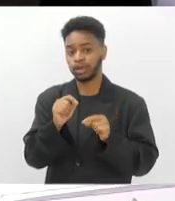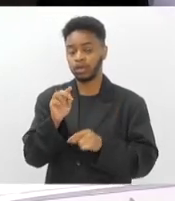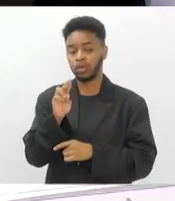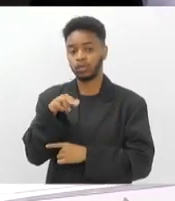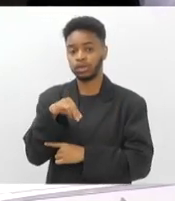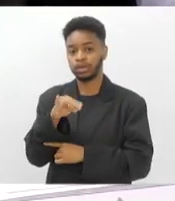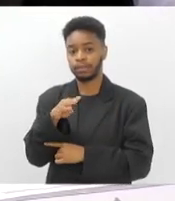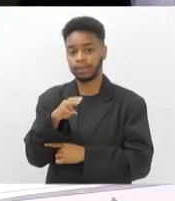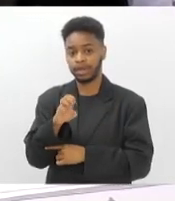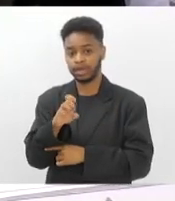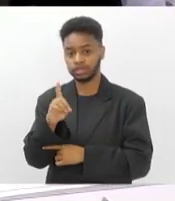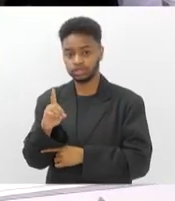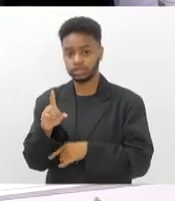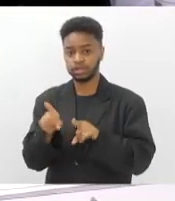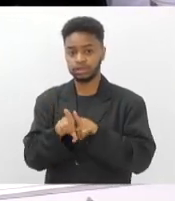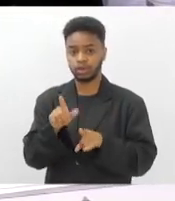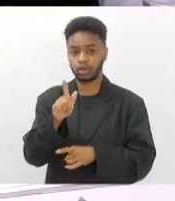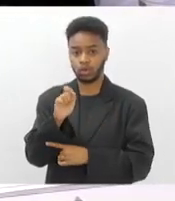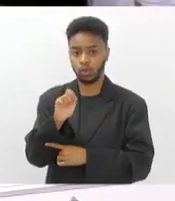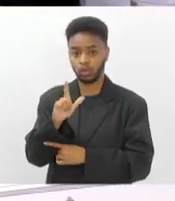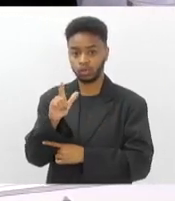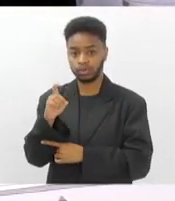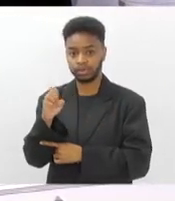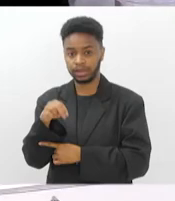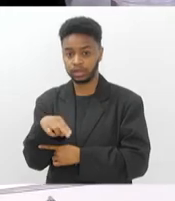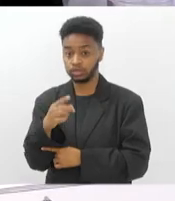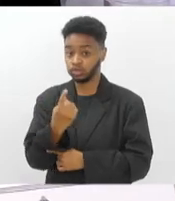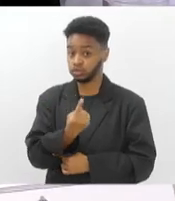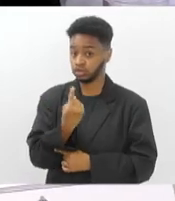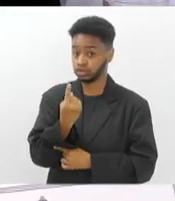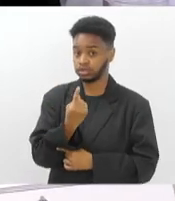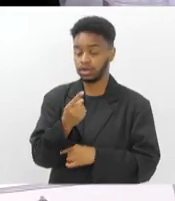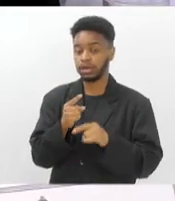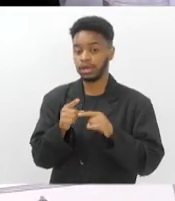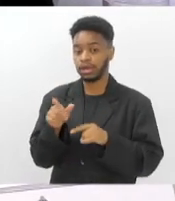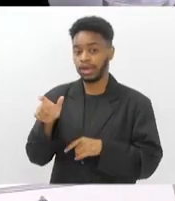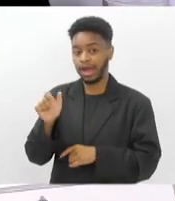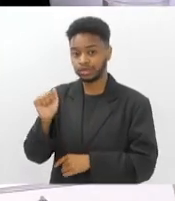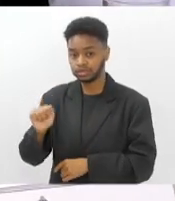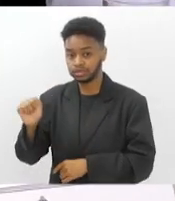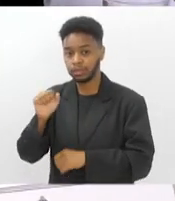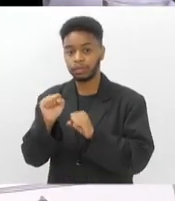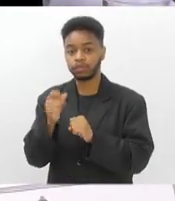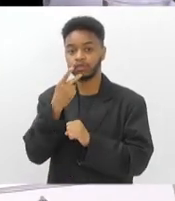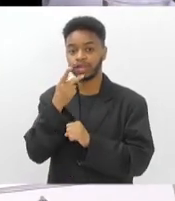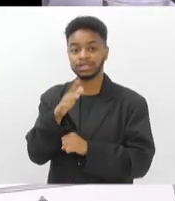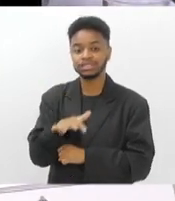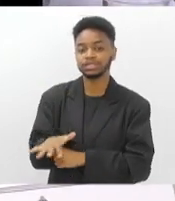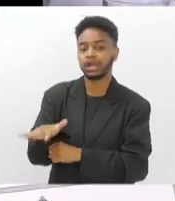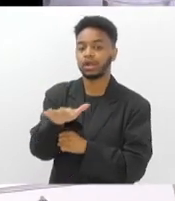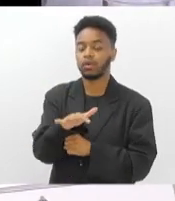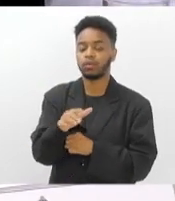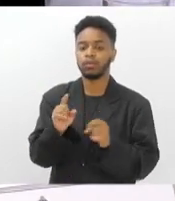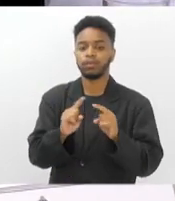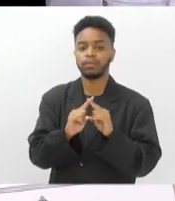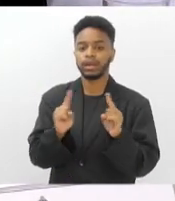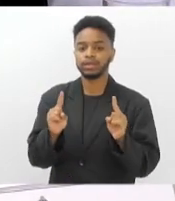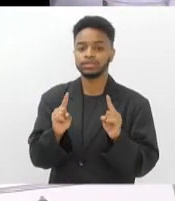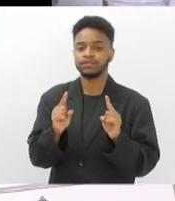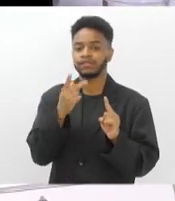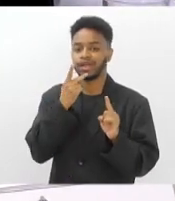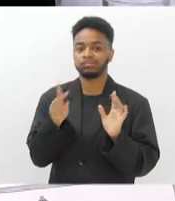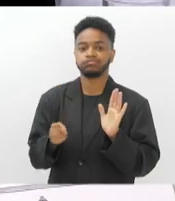Cross individualmente né eles podem falar num Panorama geral mas eh Assumir o